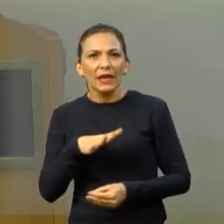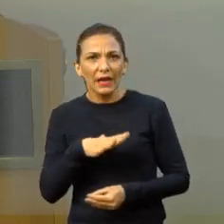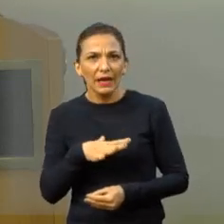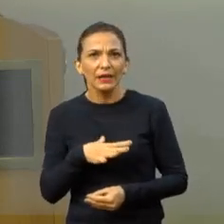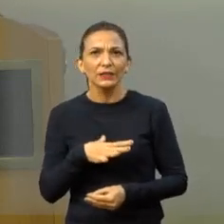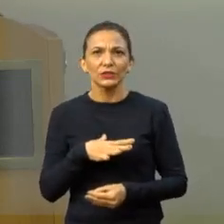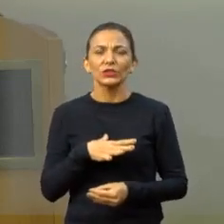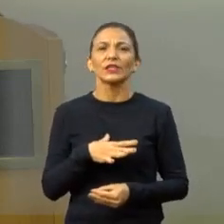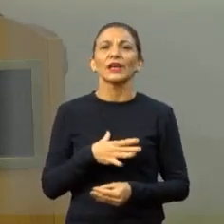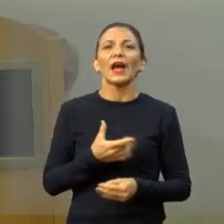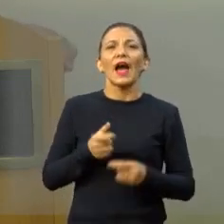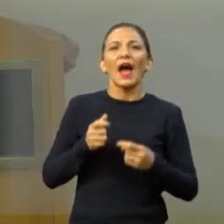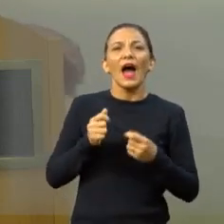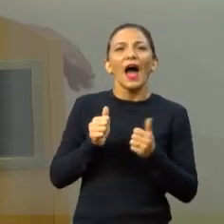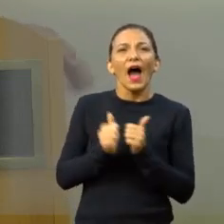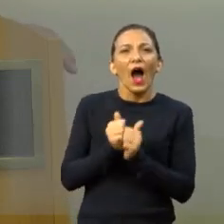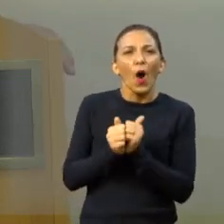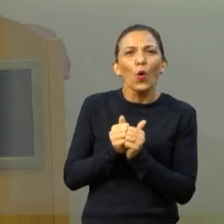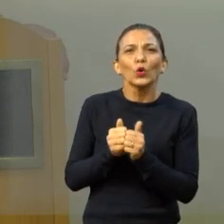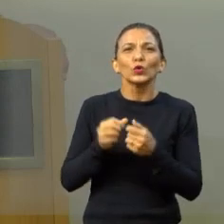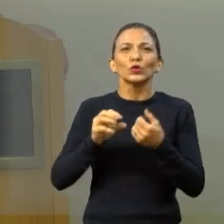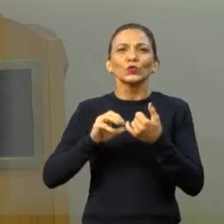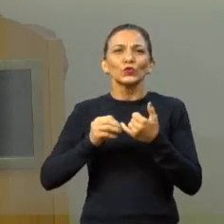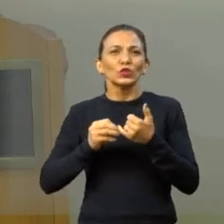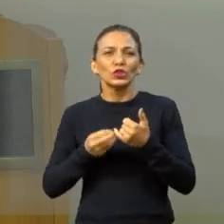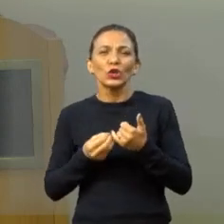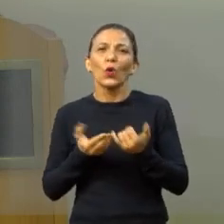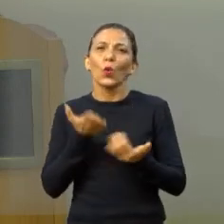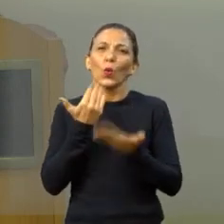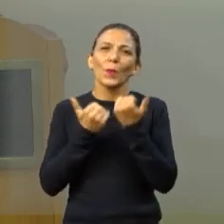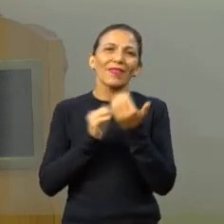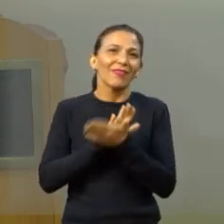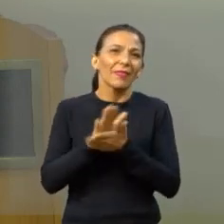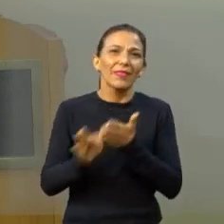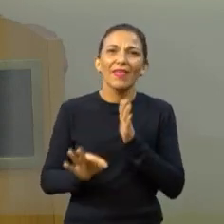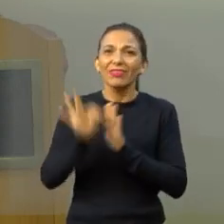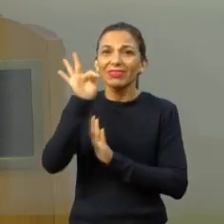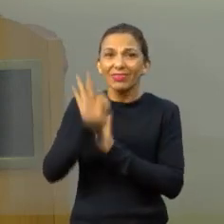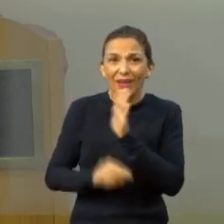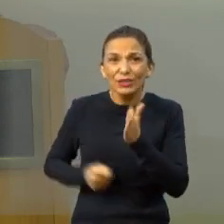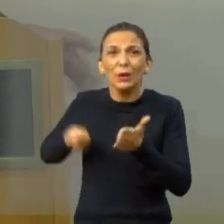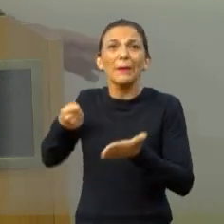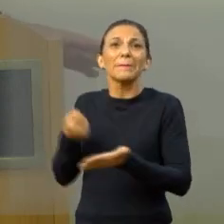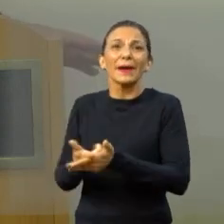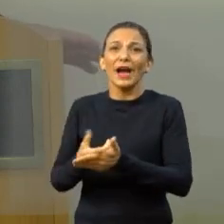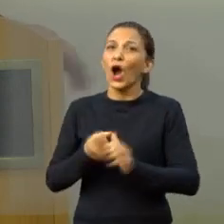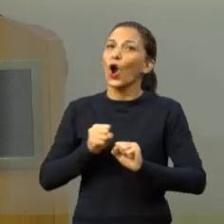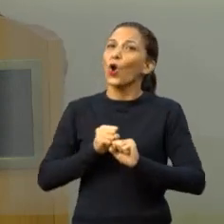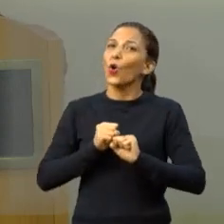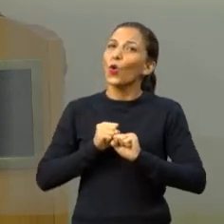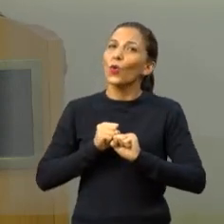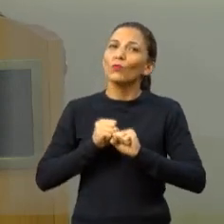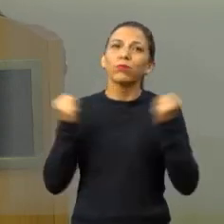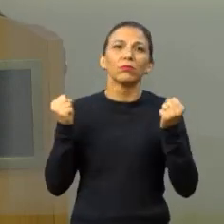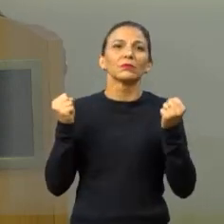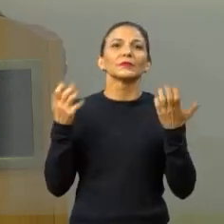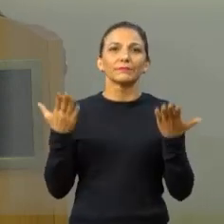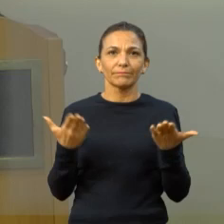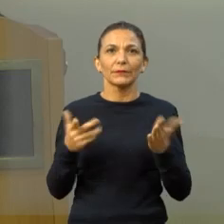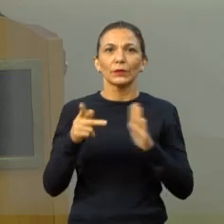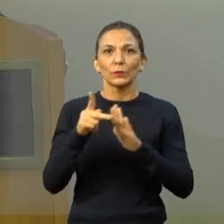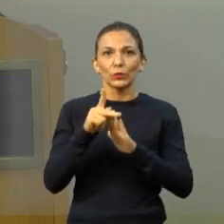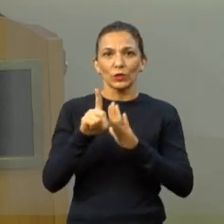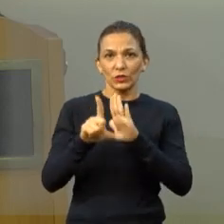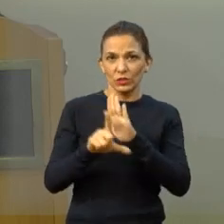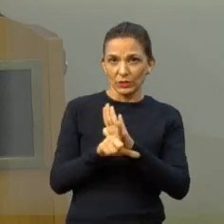tem gente que não tem um arrozinho para comer vai poder pagar mais uma taxa né eu sei que talvez esse essa